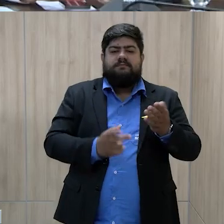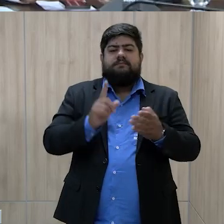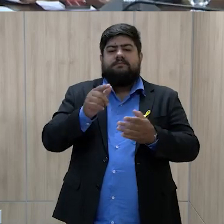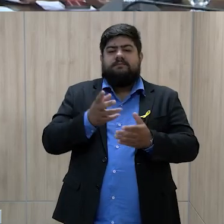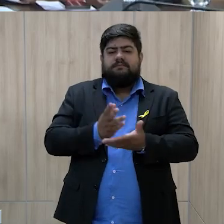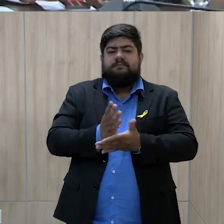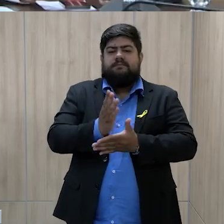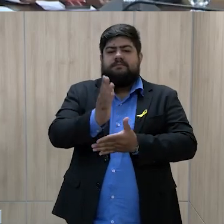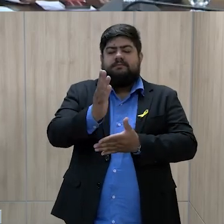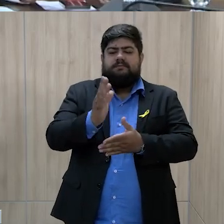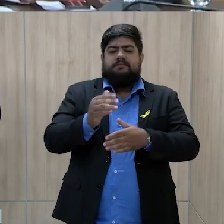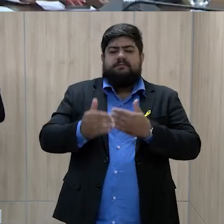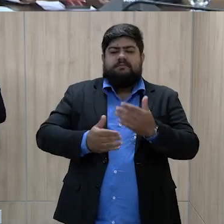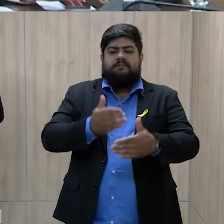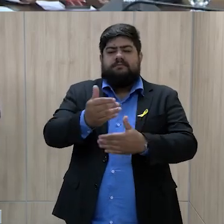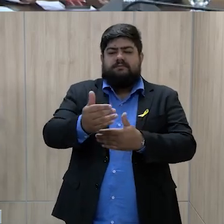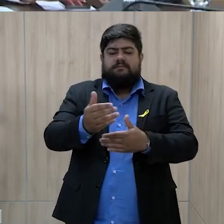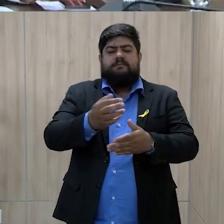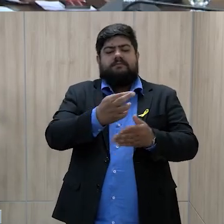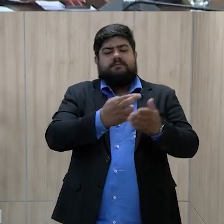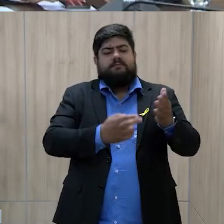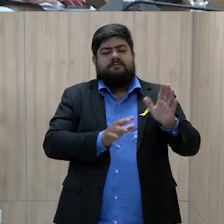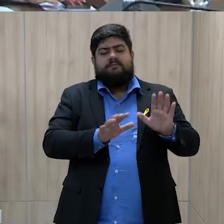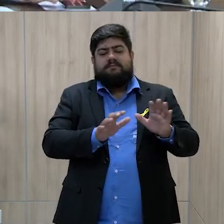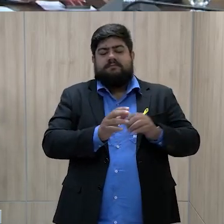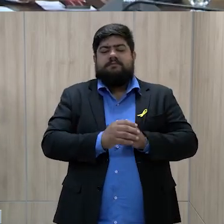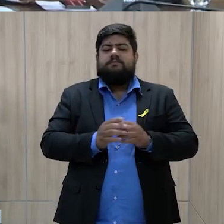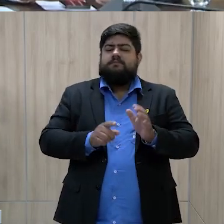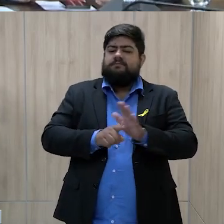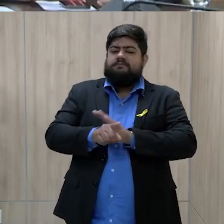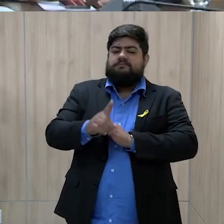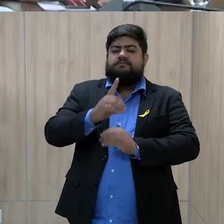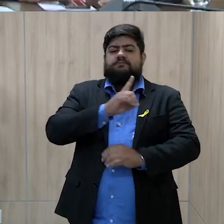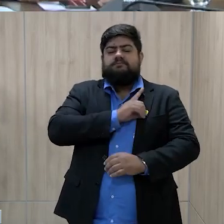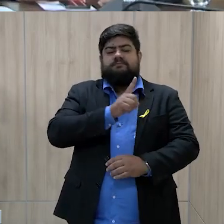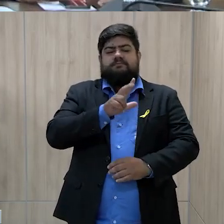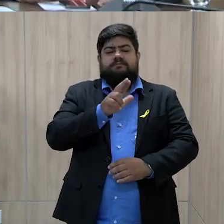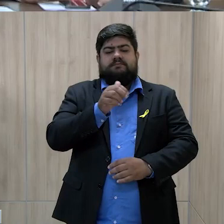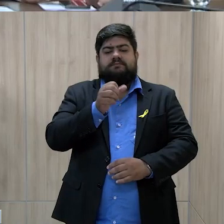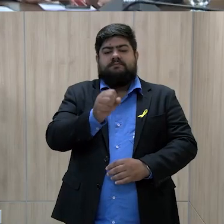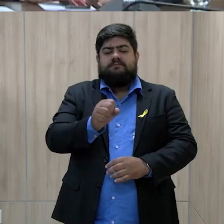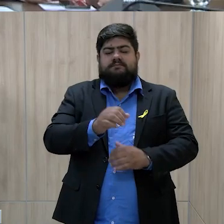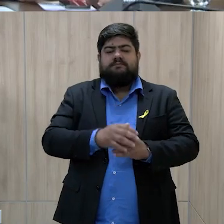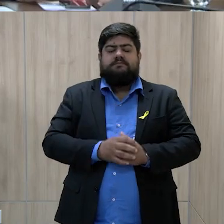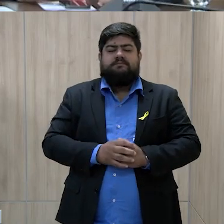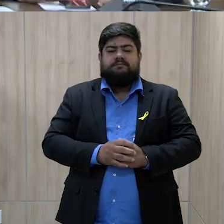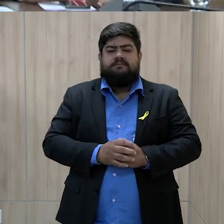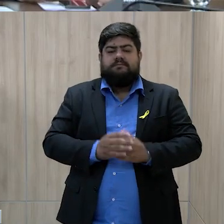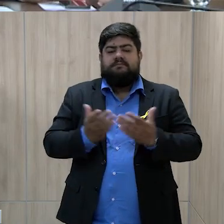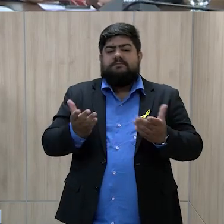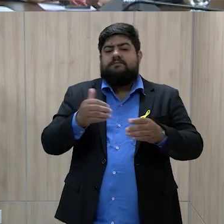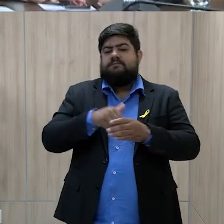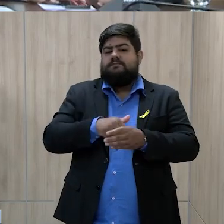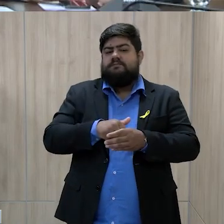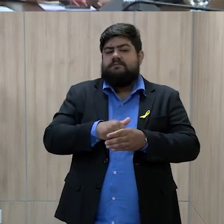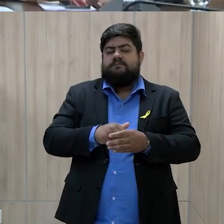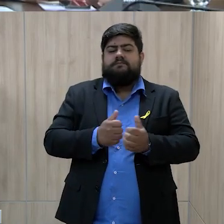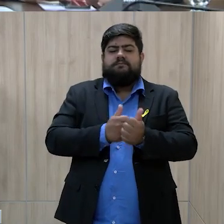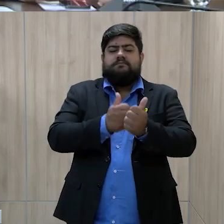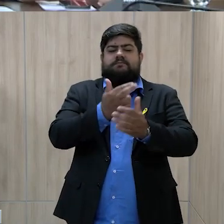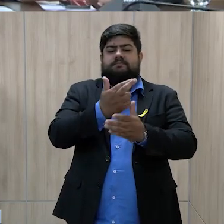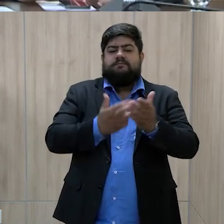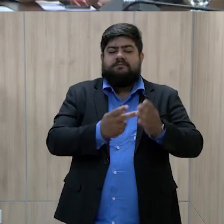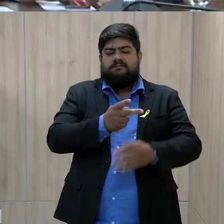tramitação e aprovação da matéria assim é o parecer pergunta como voto Deputado Lucas Torres